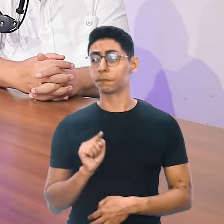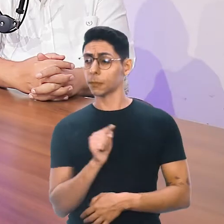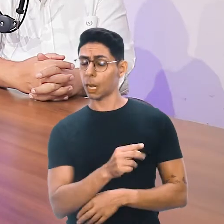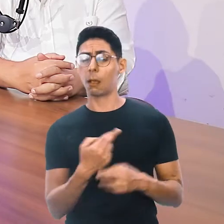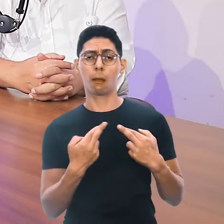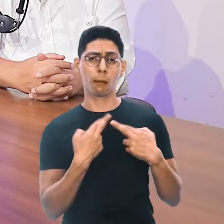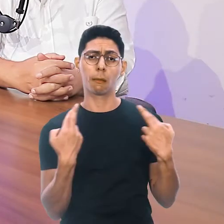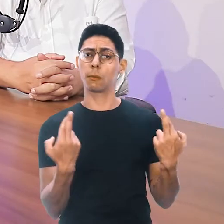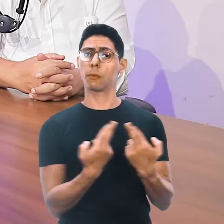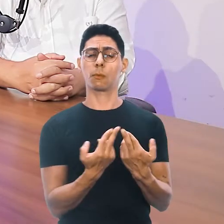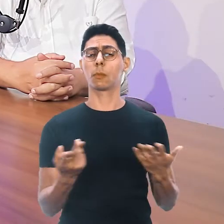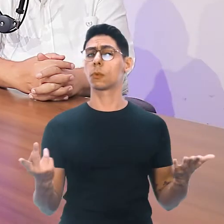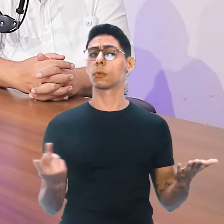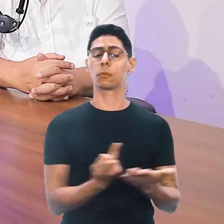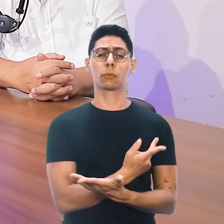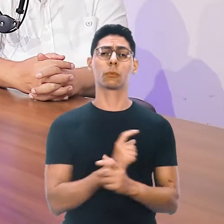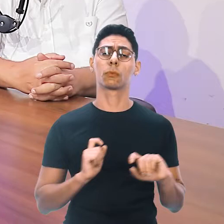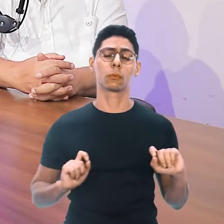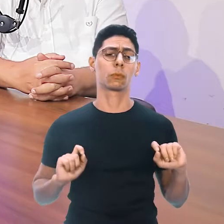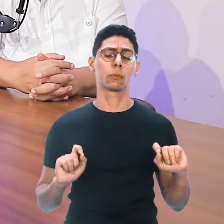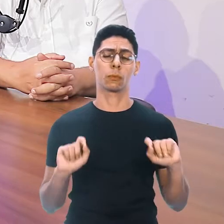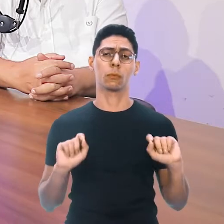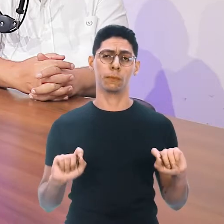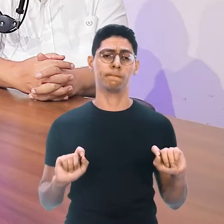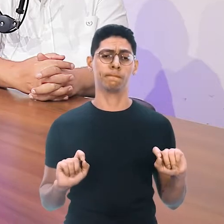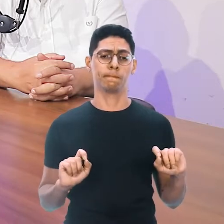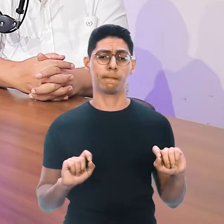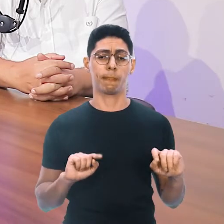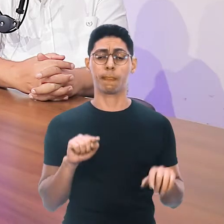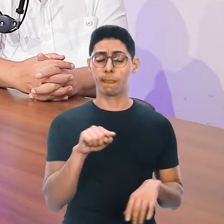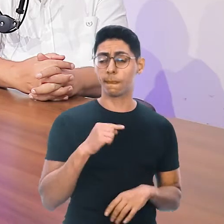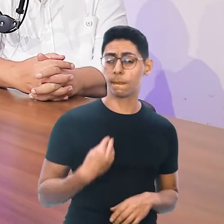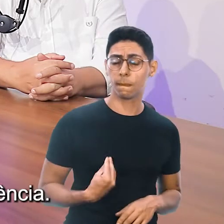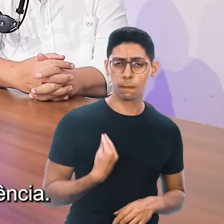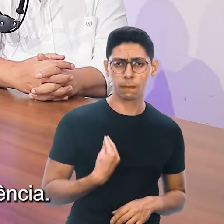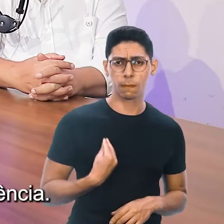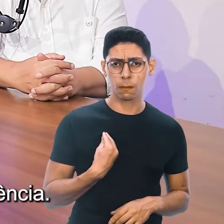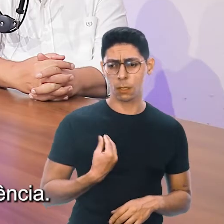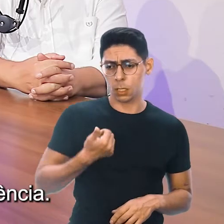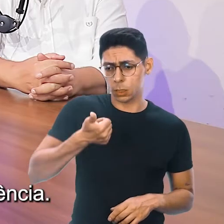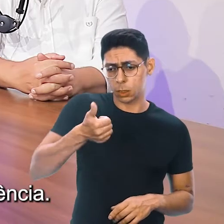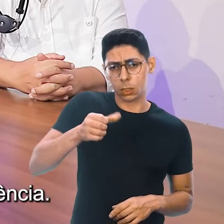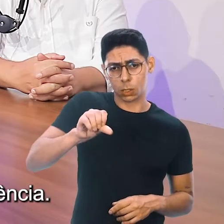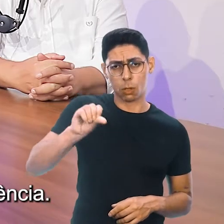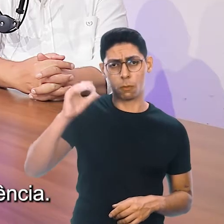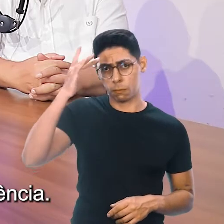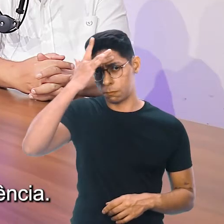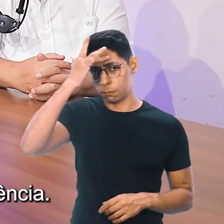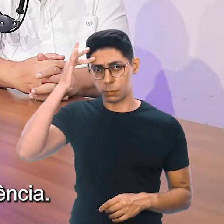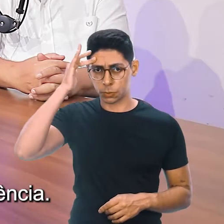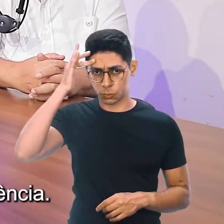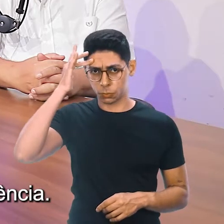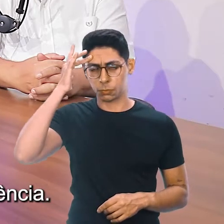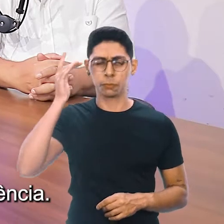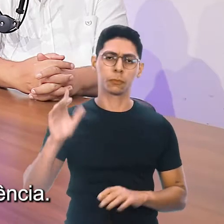Antônio, então, estavam presentes 19 pessoas.